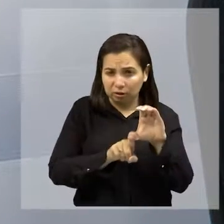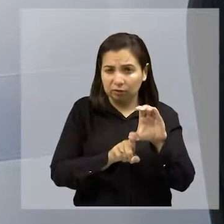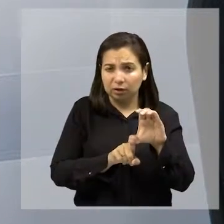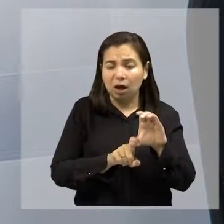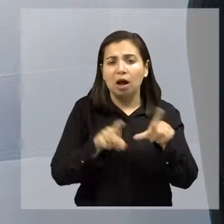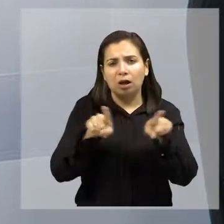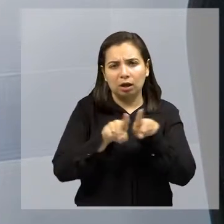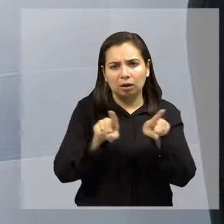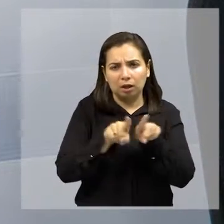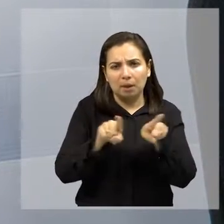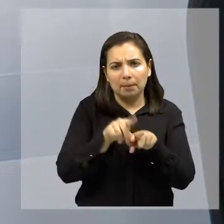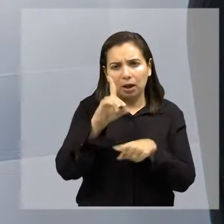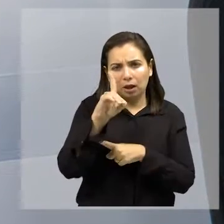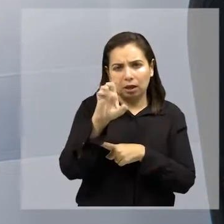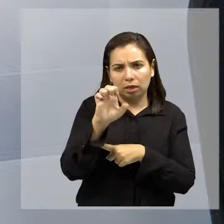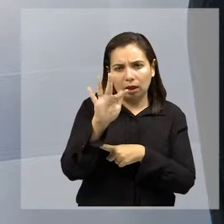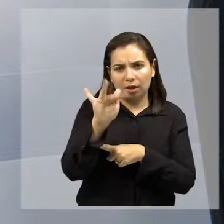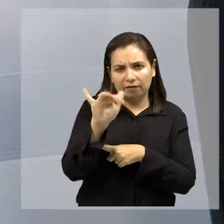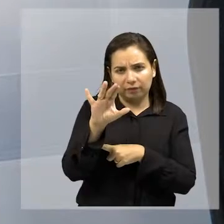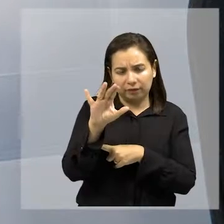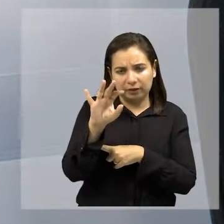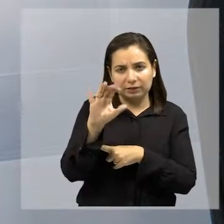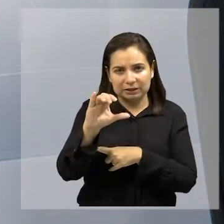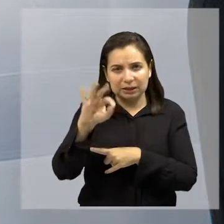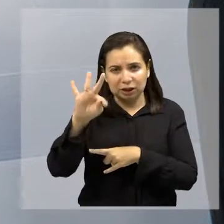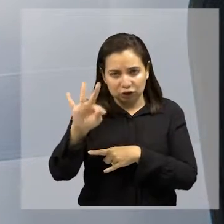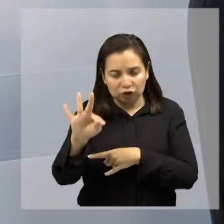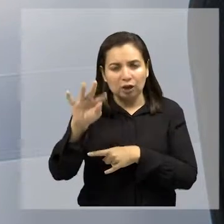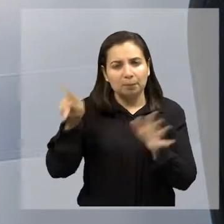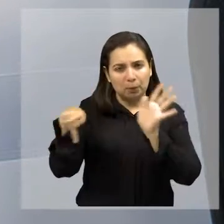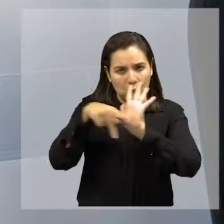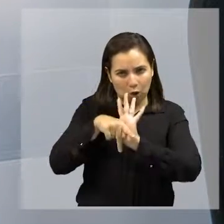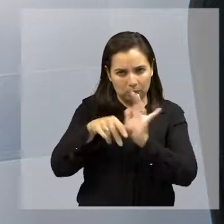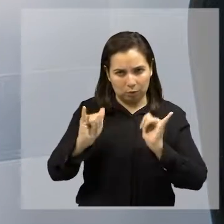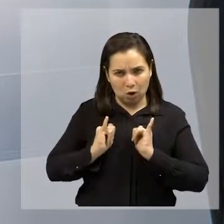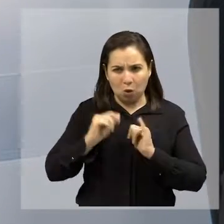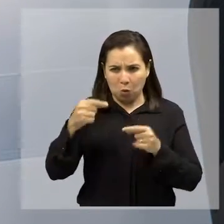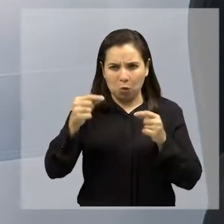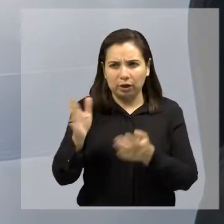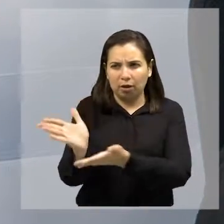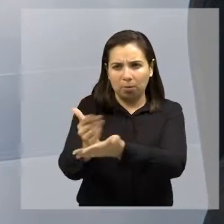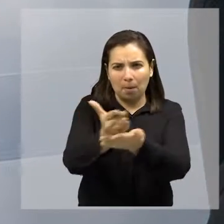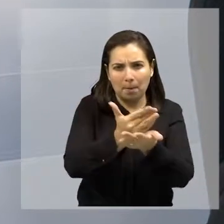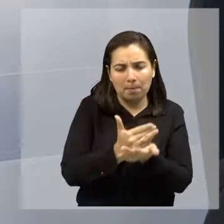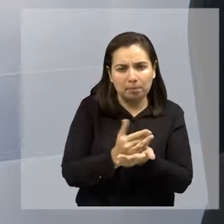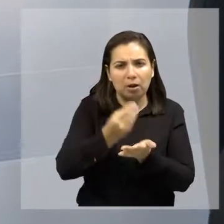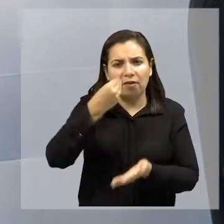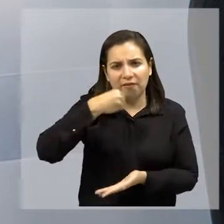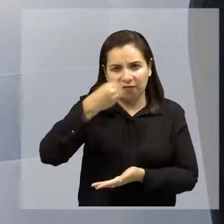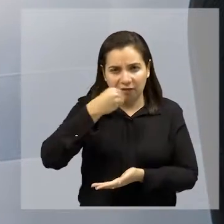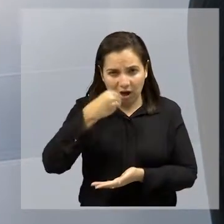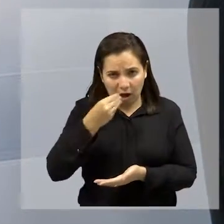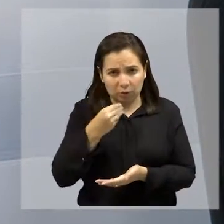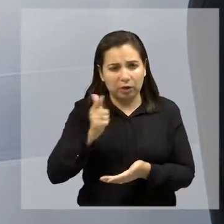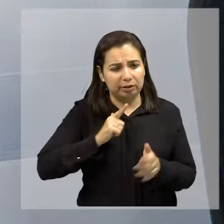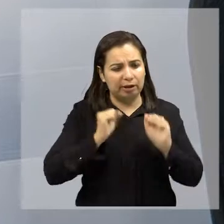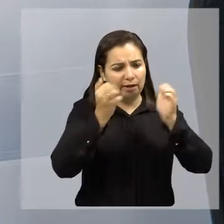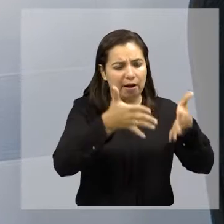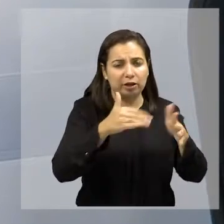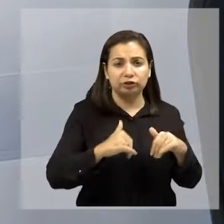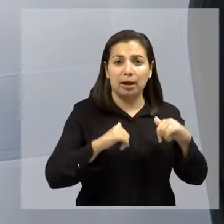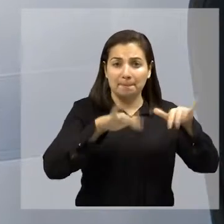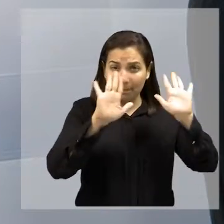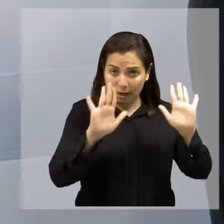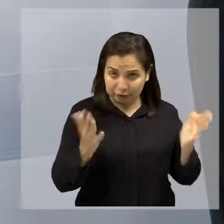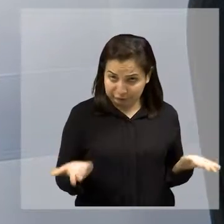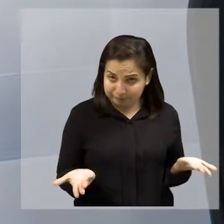ao déficit da Previdência, de que a Previdência mês a mês arrecada menos, portanto, há déficit daquilo que gasta, aumentando a